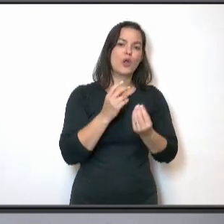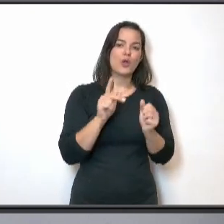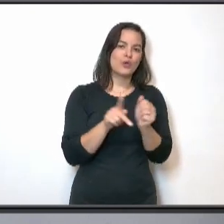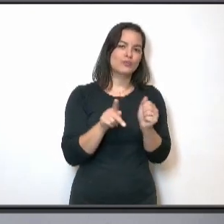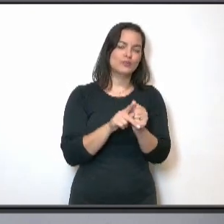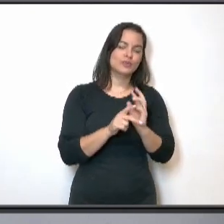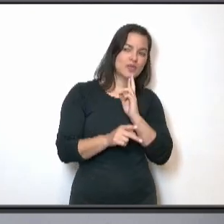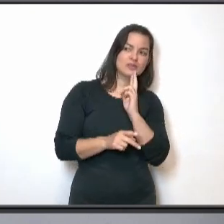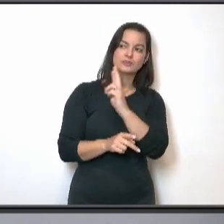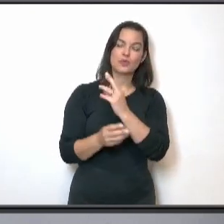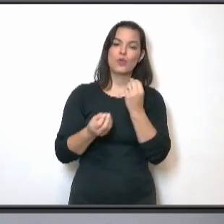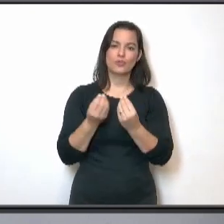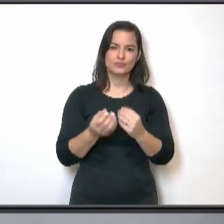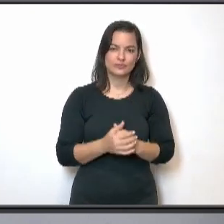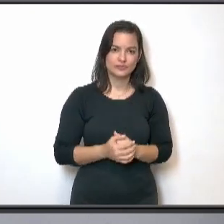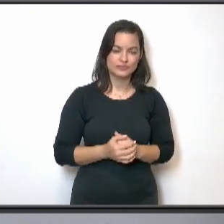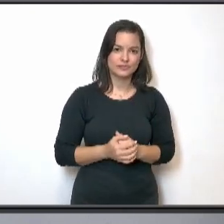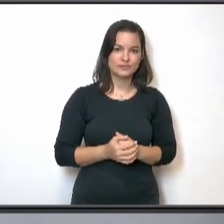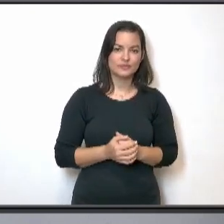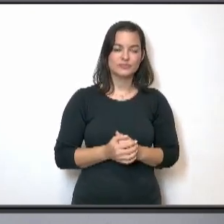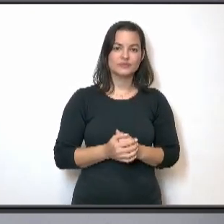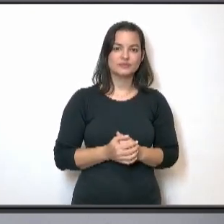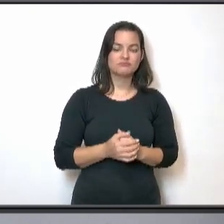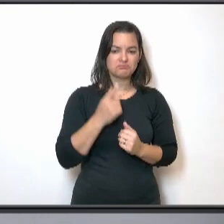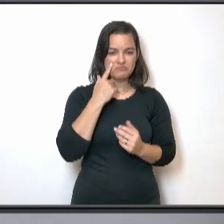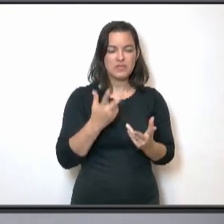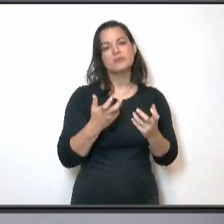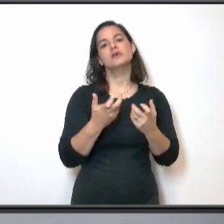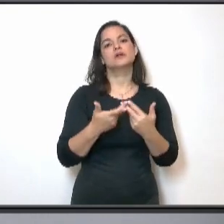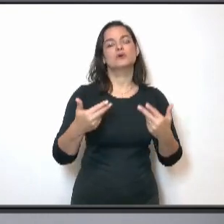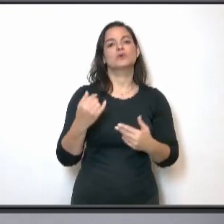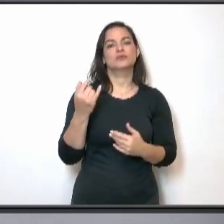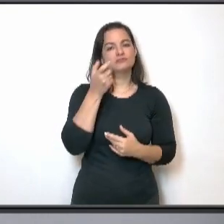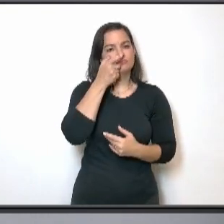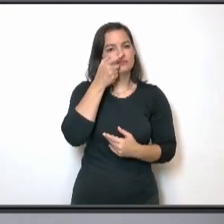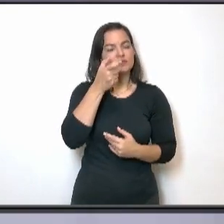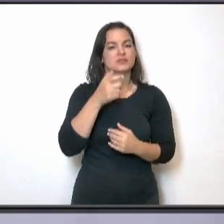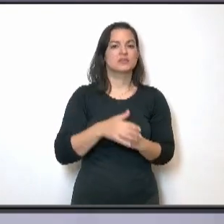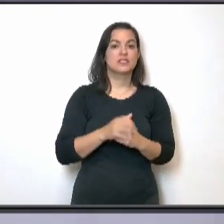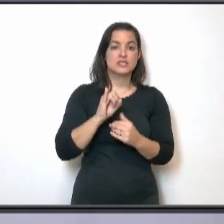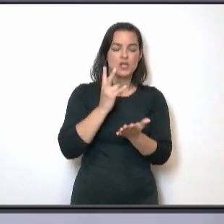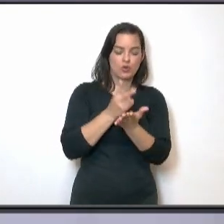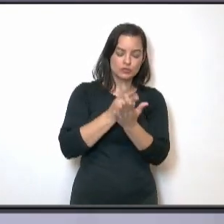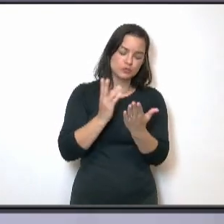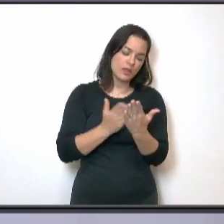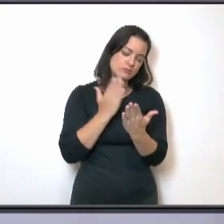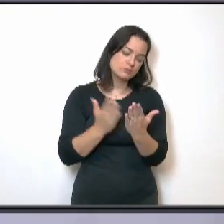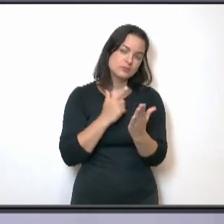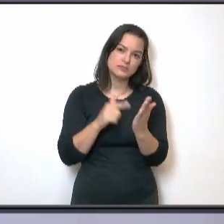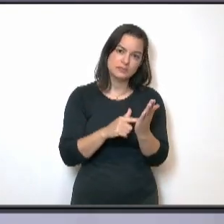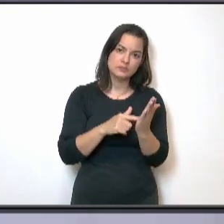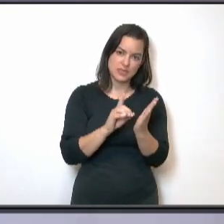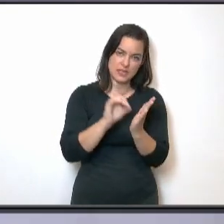A gente vê algumas coisas interessantes. Porque quando a gente continua lendo as Escrituras e a gente vê o resultado desse encontro